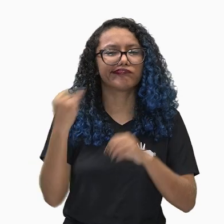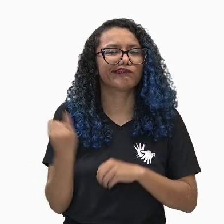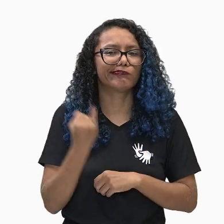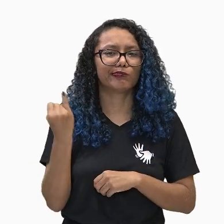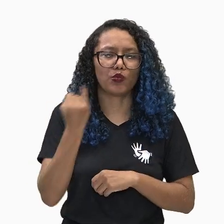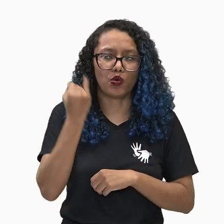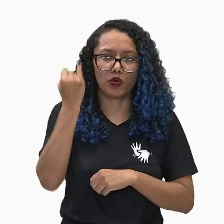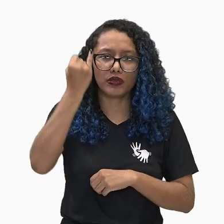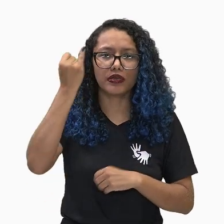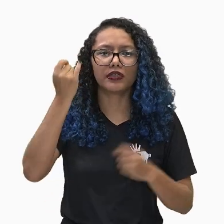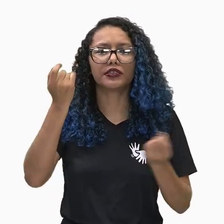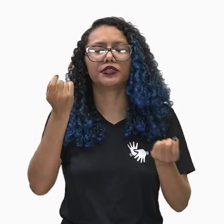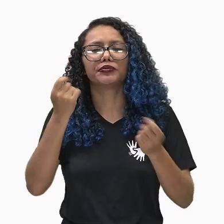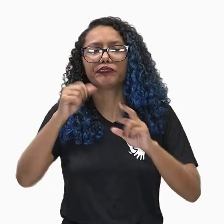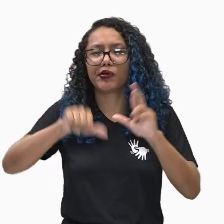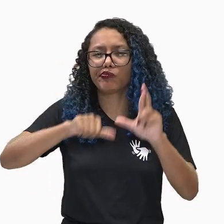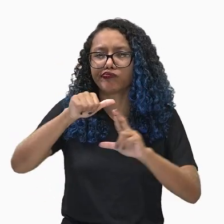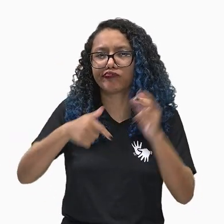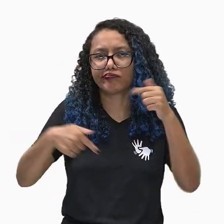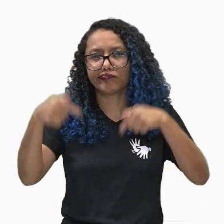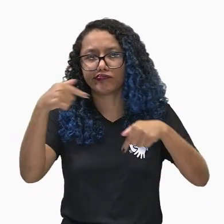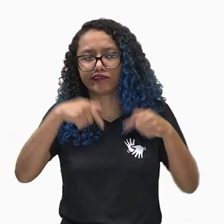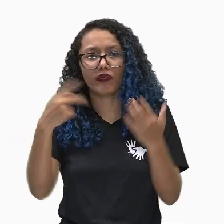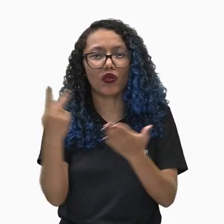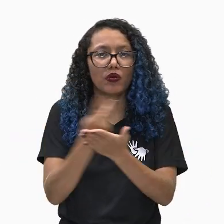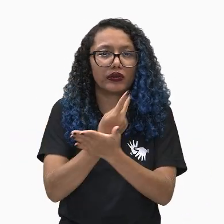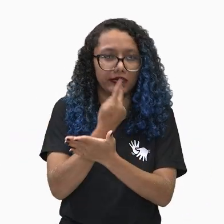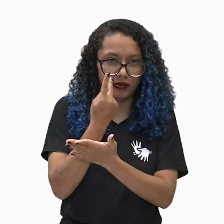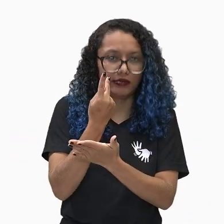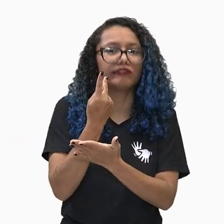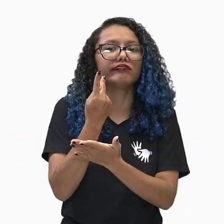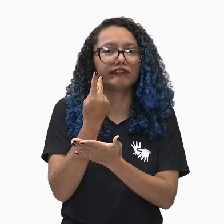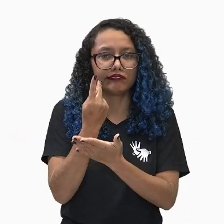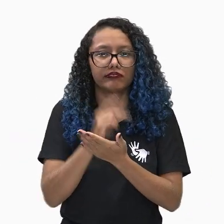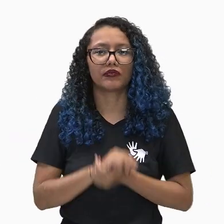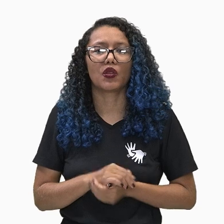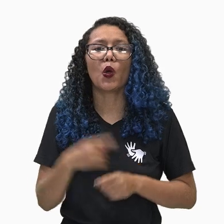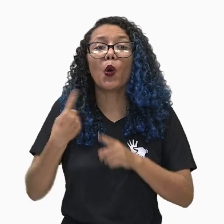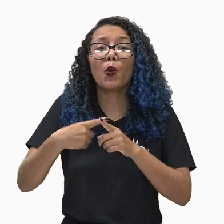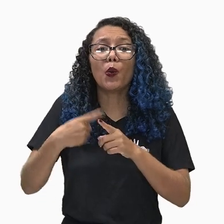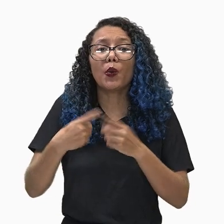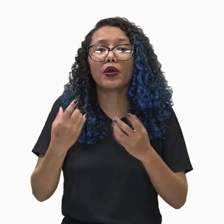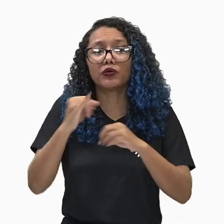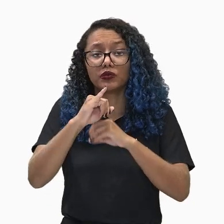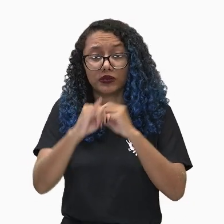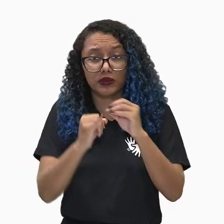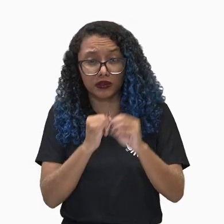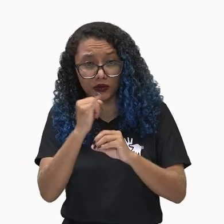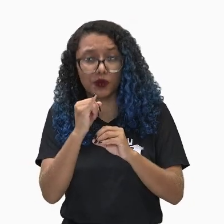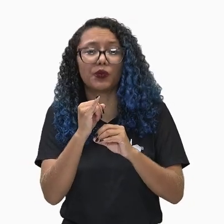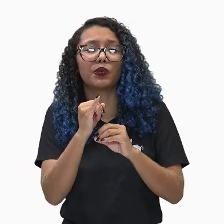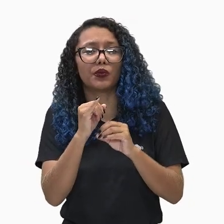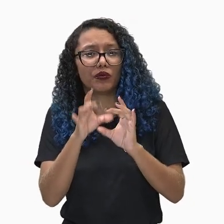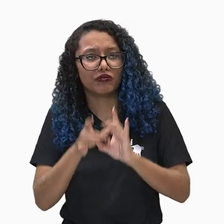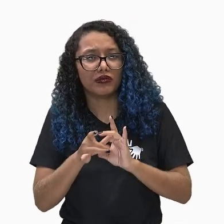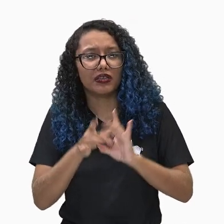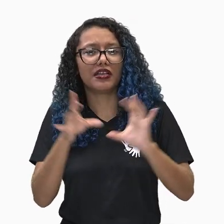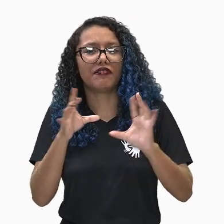que as reações químicas possam ocorrer, pois os íons livres são mais reativos do que as